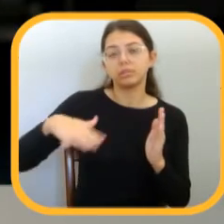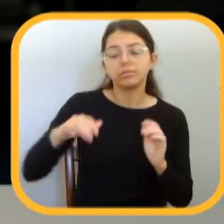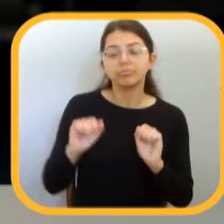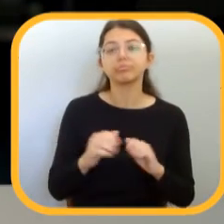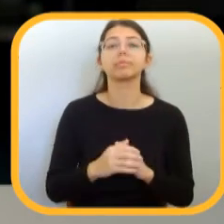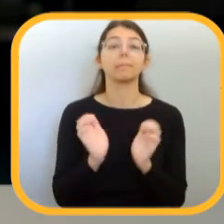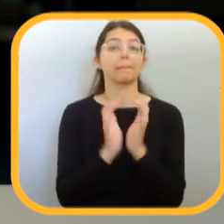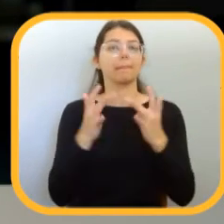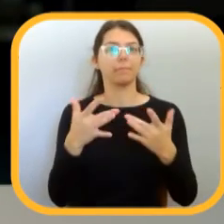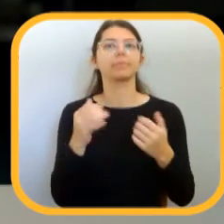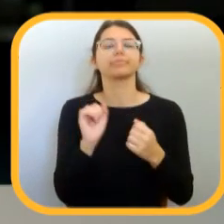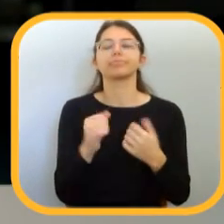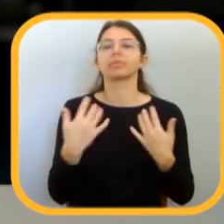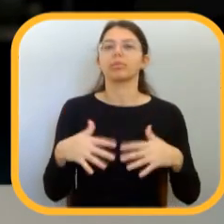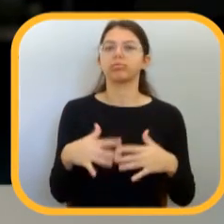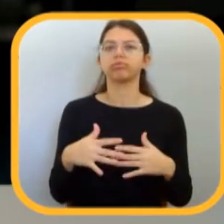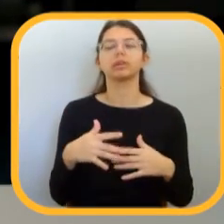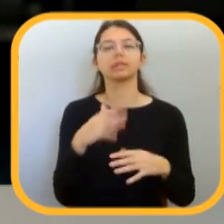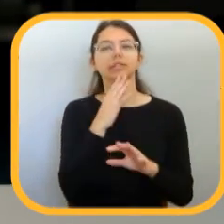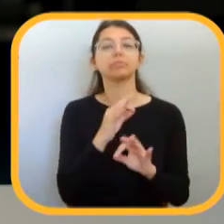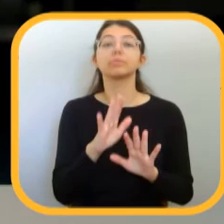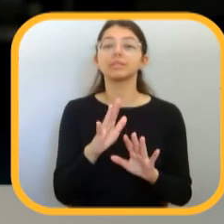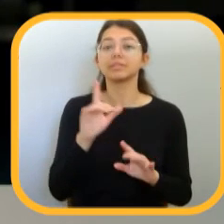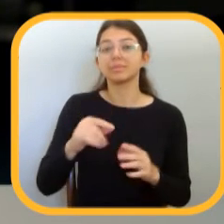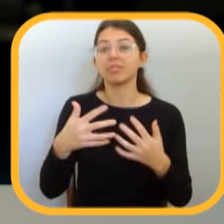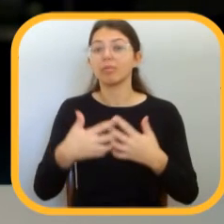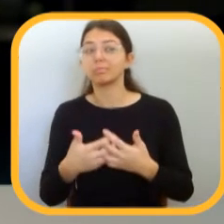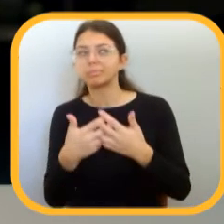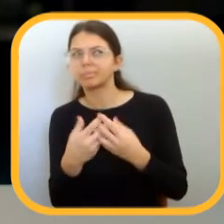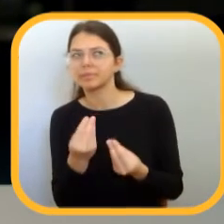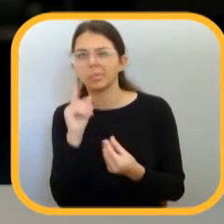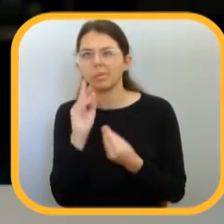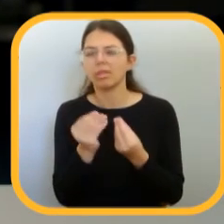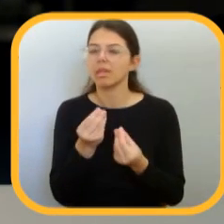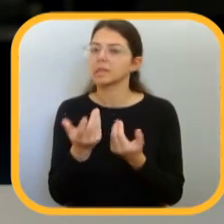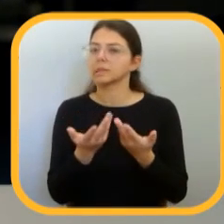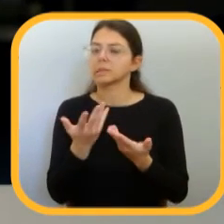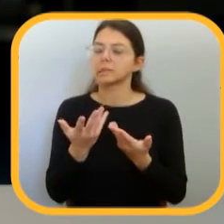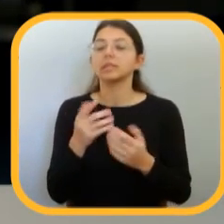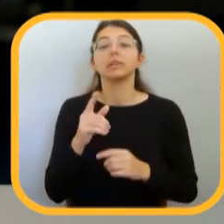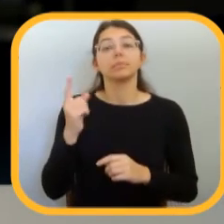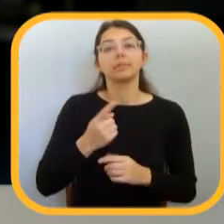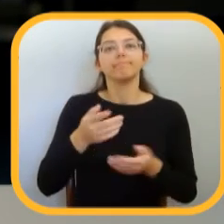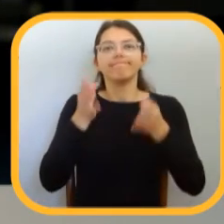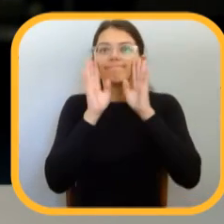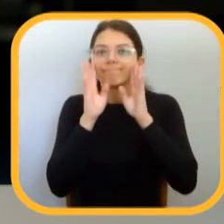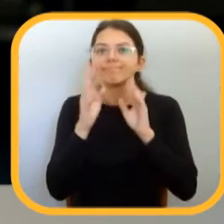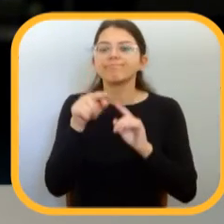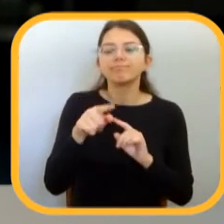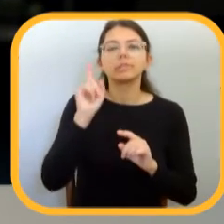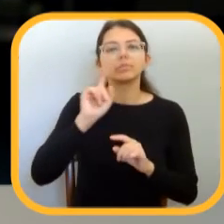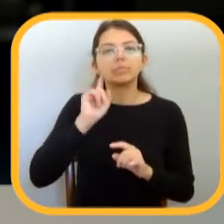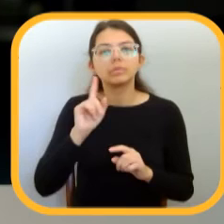Na web encontram-se recursos de excelência, mas também sites de objetivos dúbios e de qualidade duvidosa. Deves, por isso, ter sempre atenção